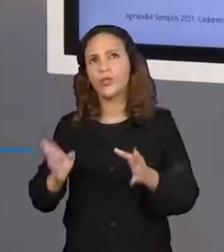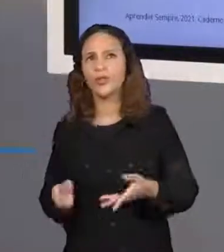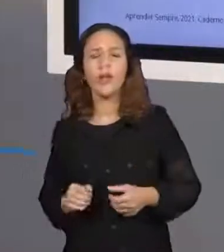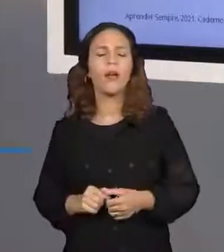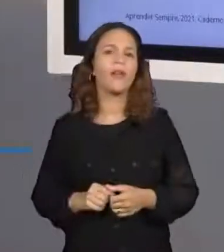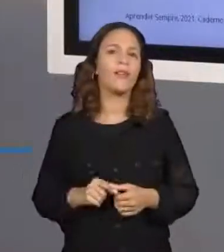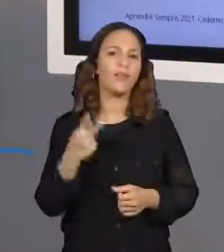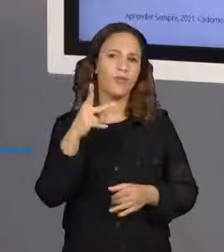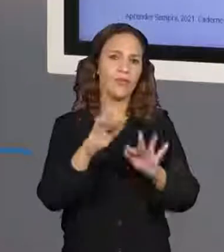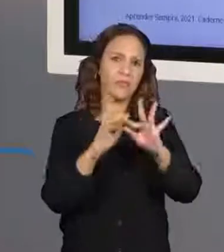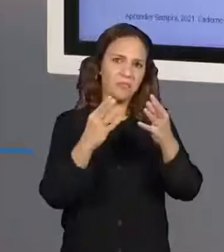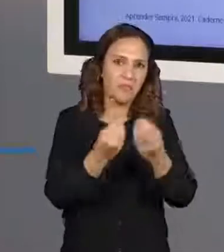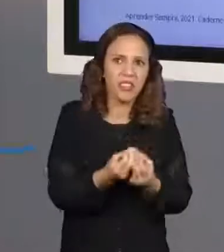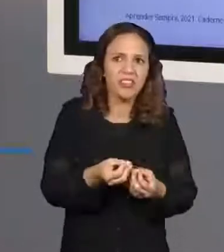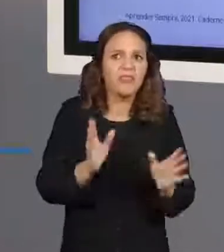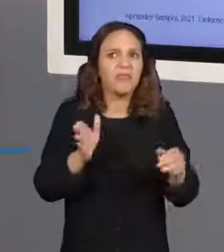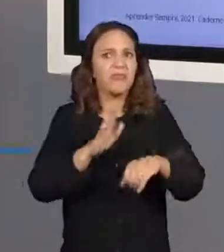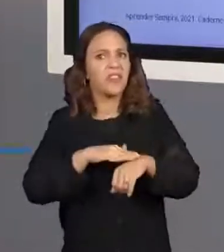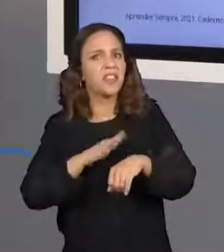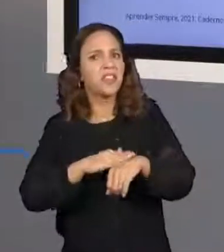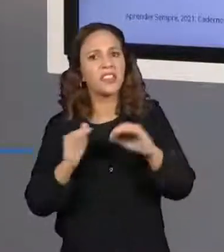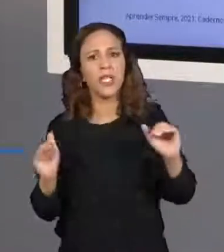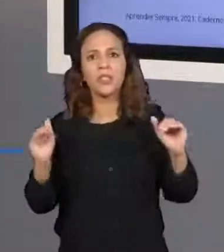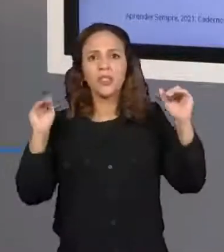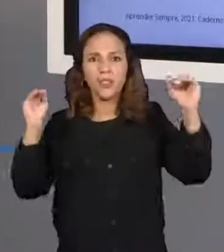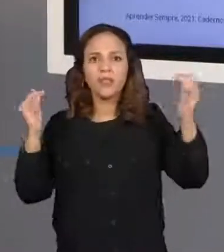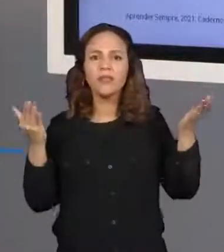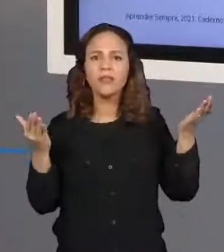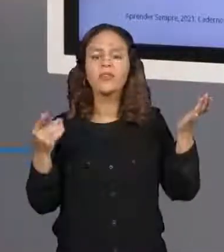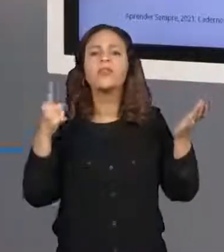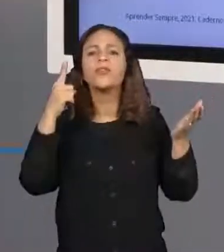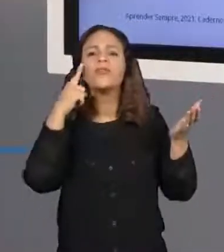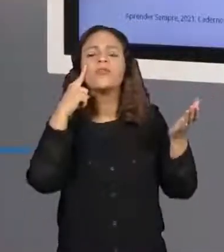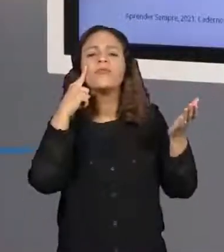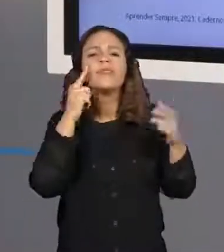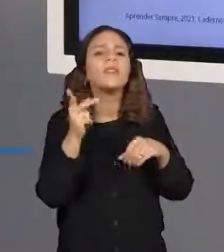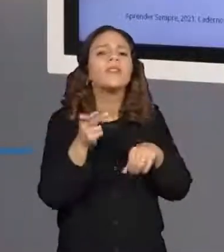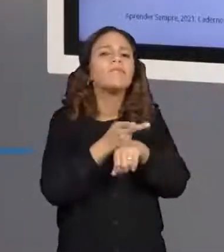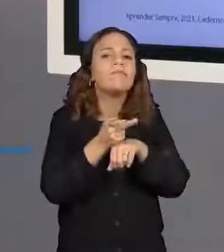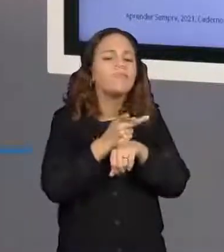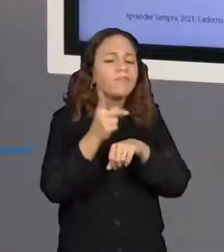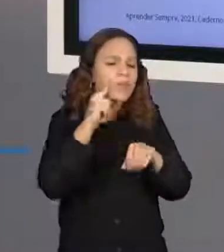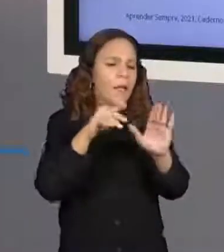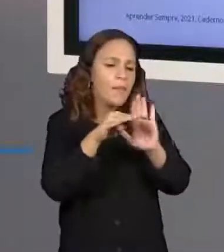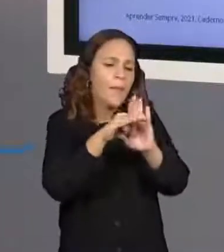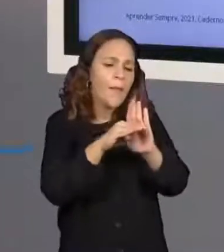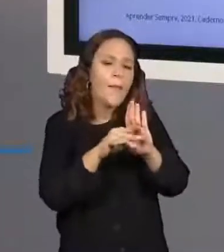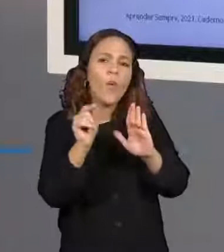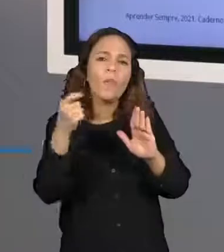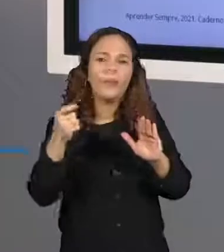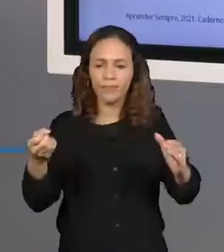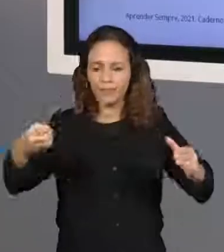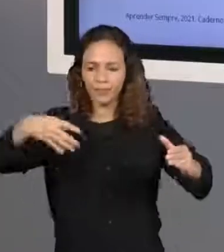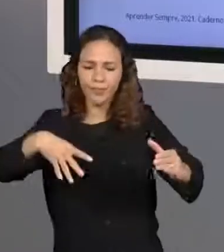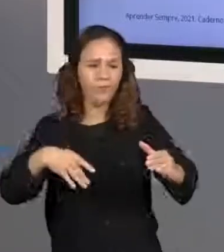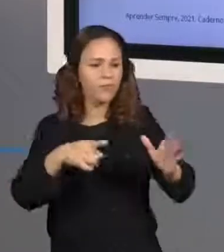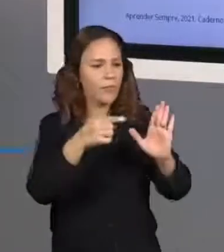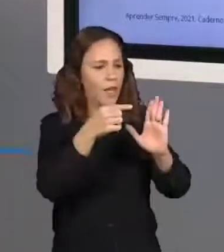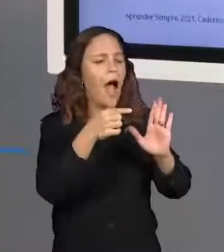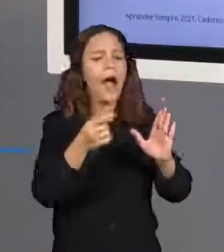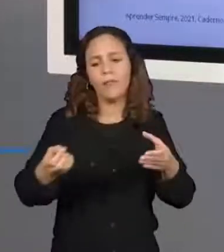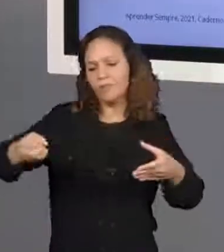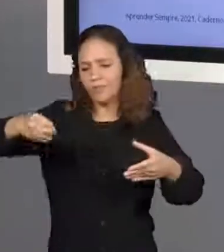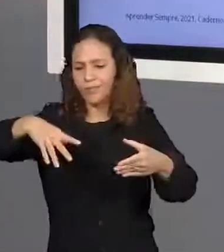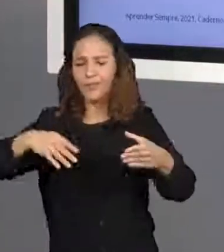os familiares de vocês, algum adulto, pegando a receita para consultar, né, na hora que vai elaborar alguma comida, vai